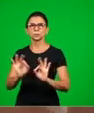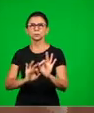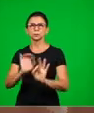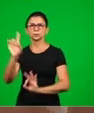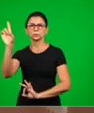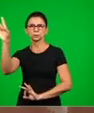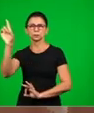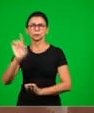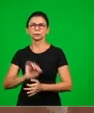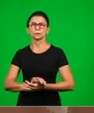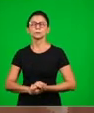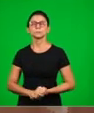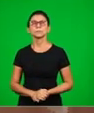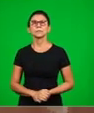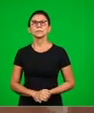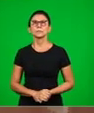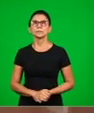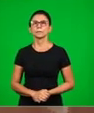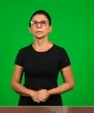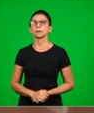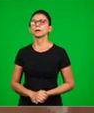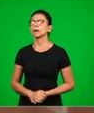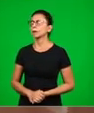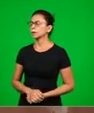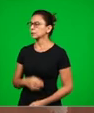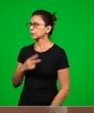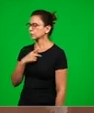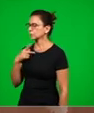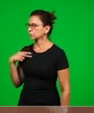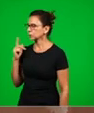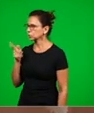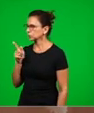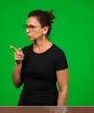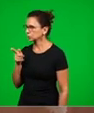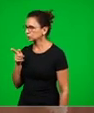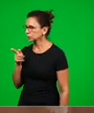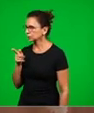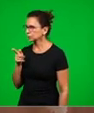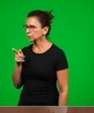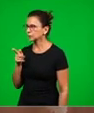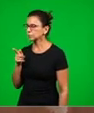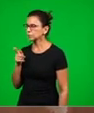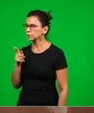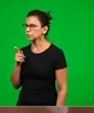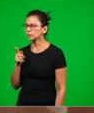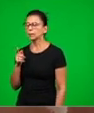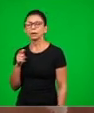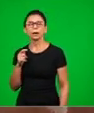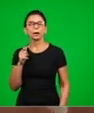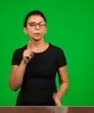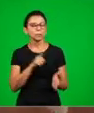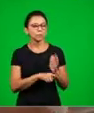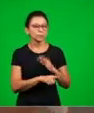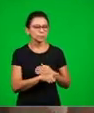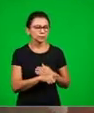teria ali já a respeito dessas... Não, vamos perguntar aqui, bem,